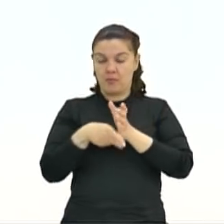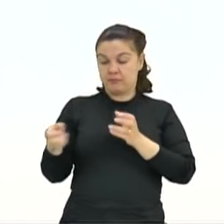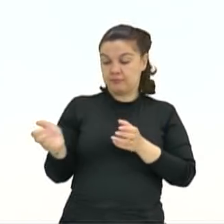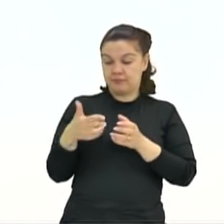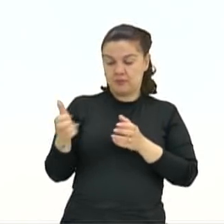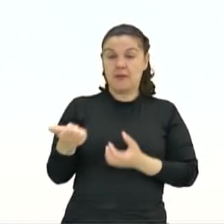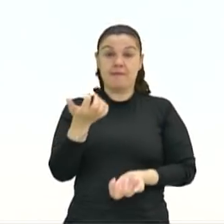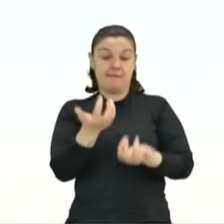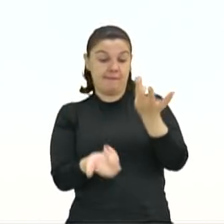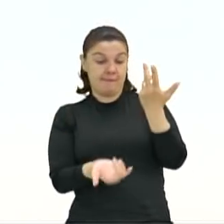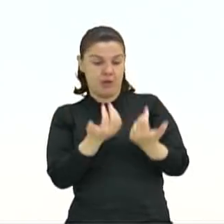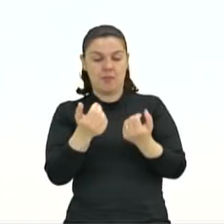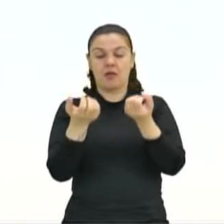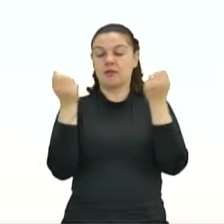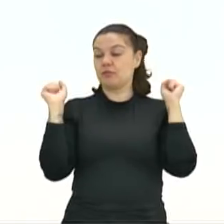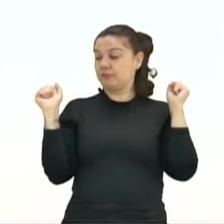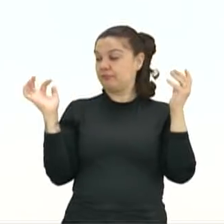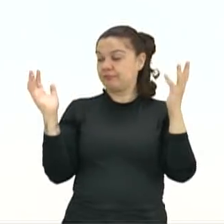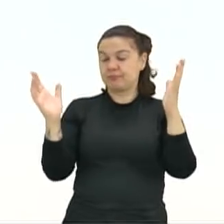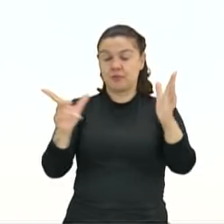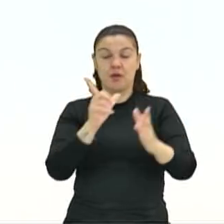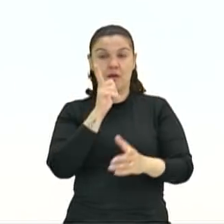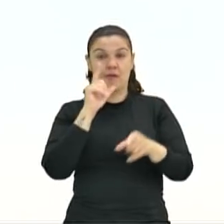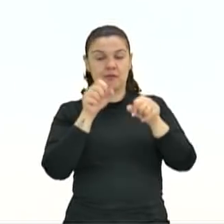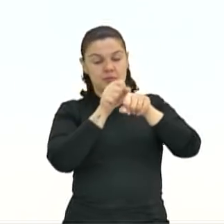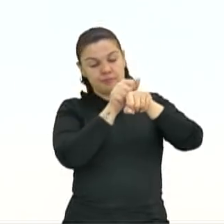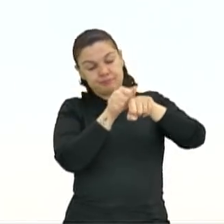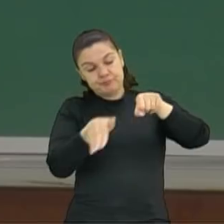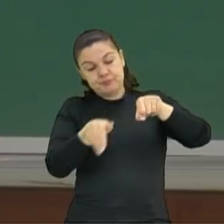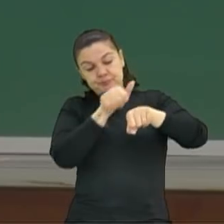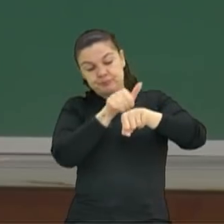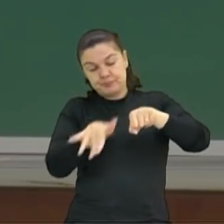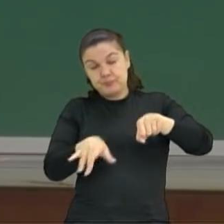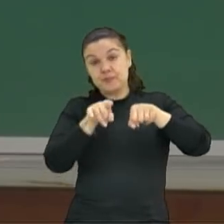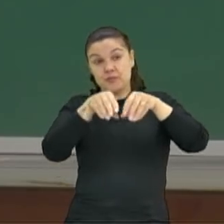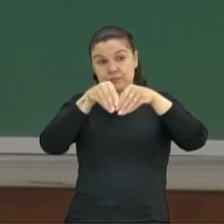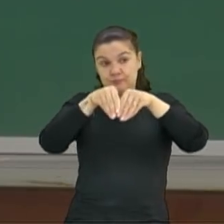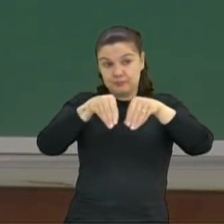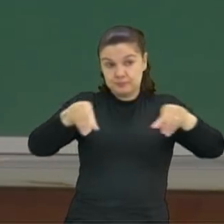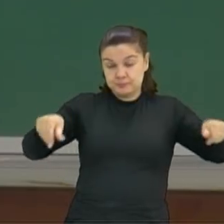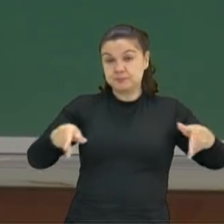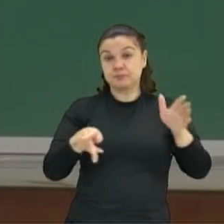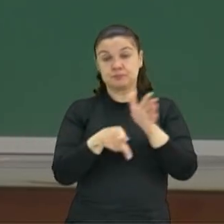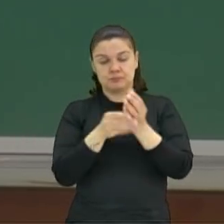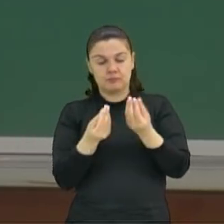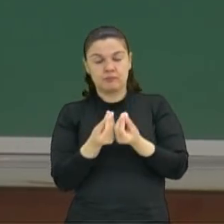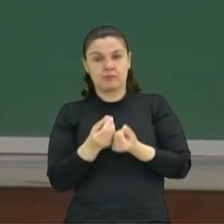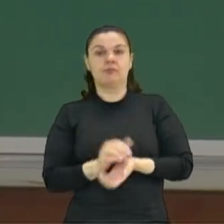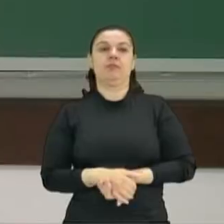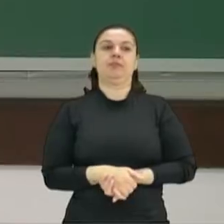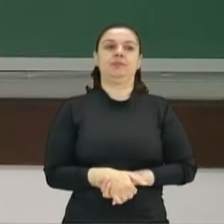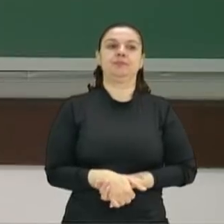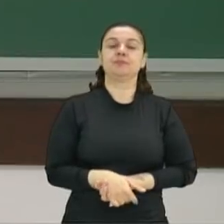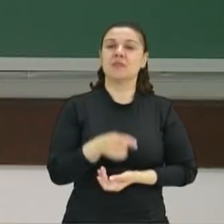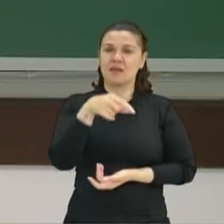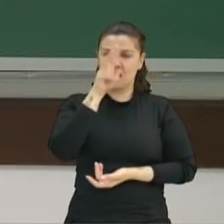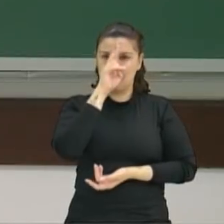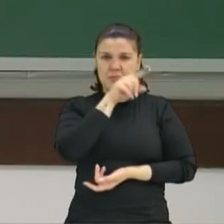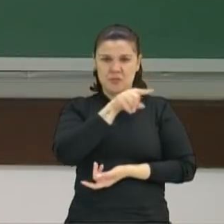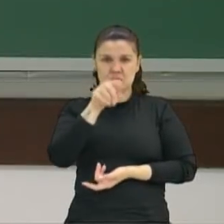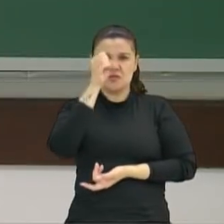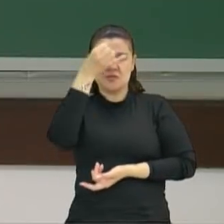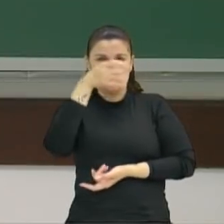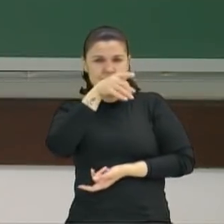irrigação e erosão. Com isso, ocorre a degradação do solo. Lembram que eu comentei com vocês já em